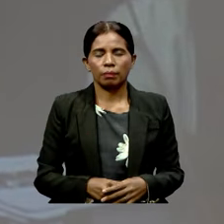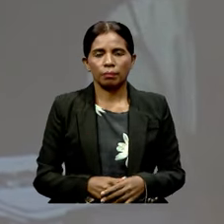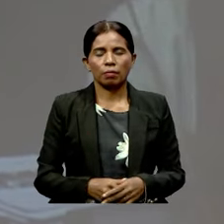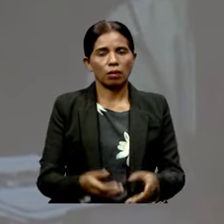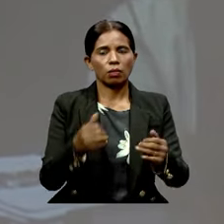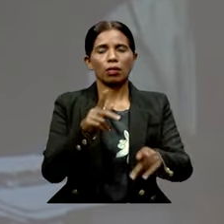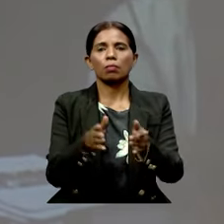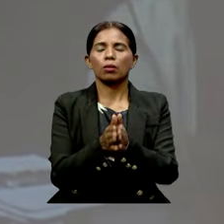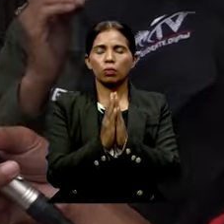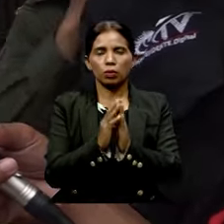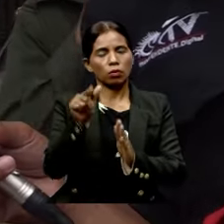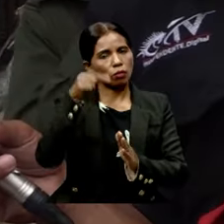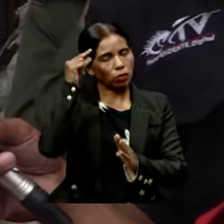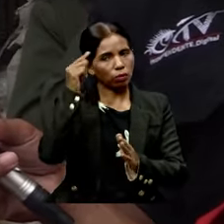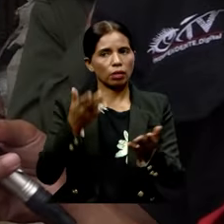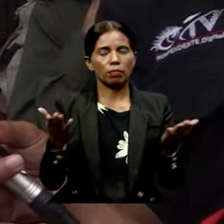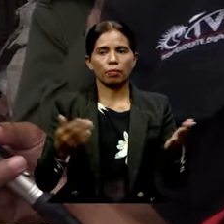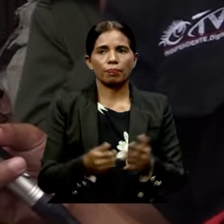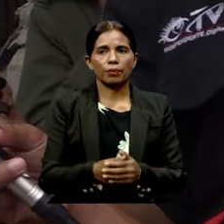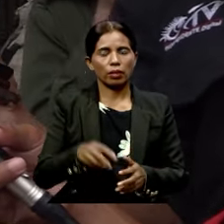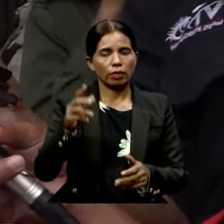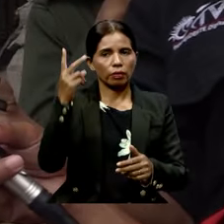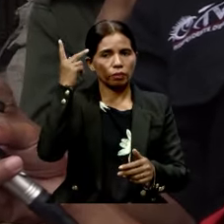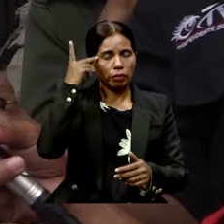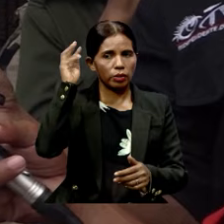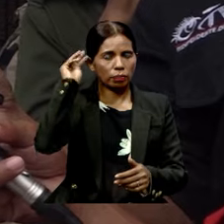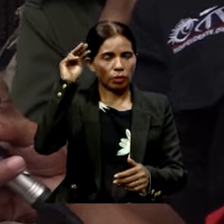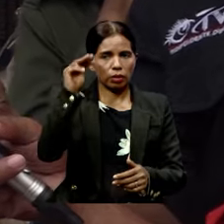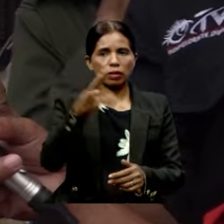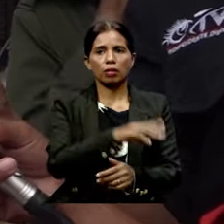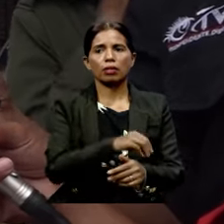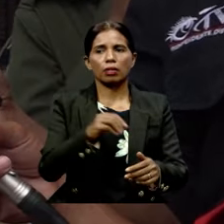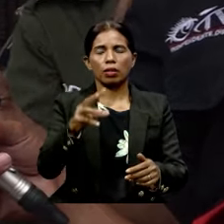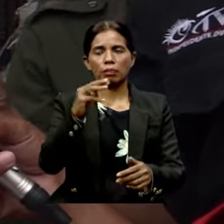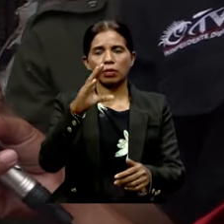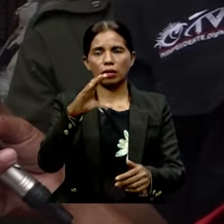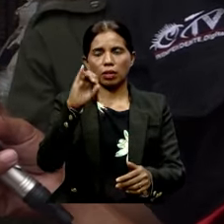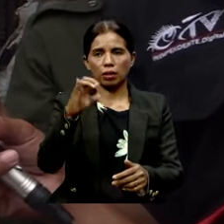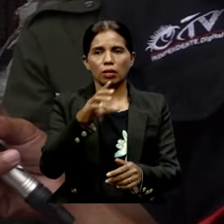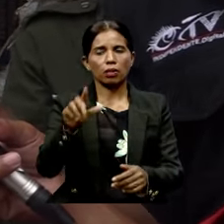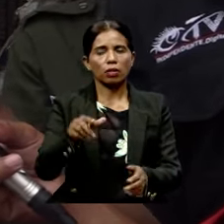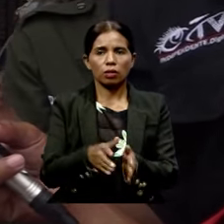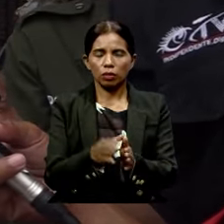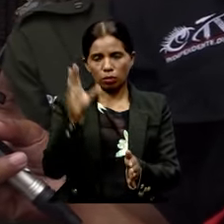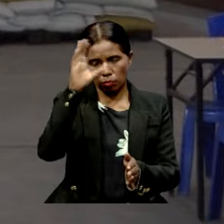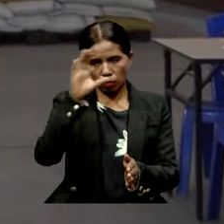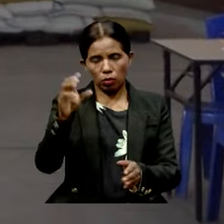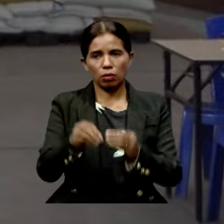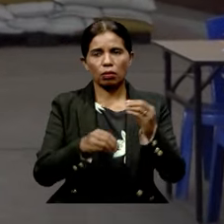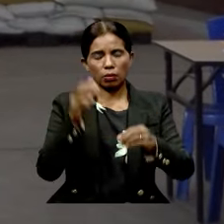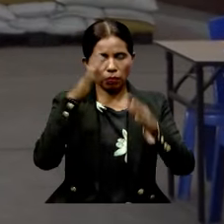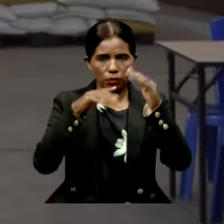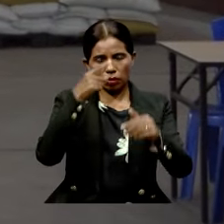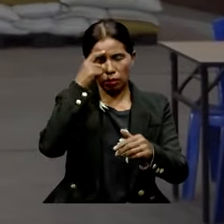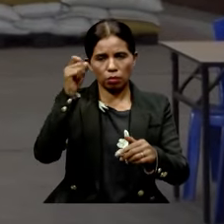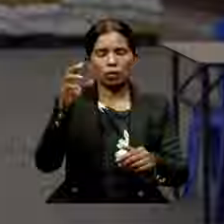Agora povo russo, governo e NB. E a senhora selo, vice-ministro comércio e indústria atetem, no governo se busca meios, onde resolve o problema, né? Também o problema